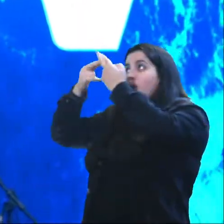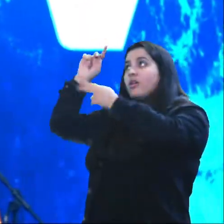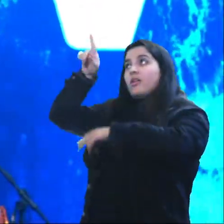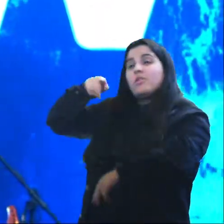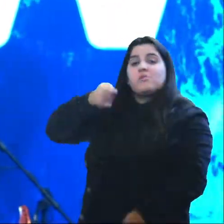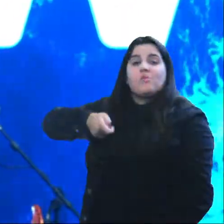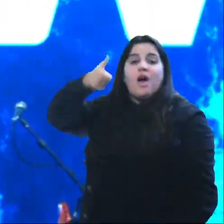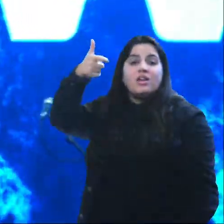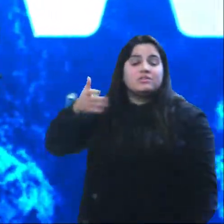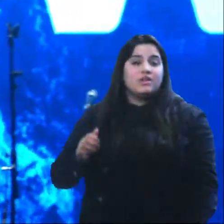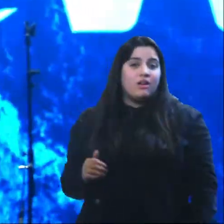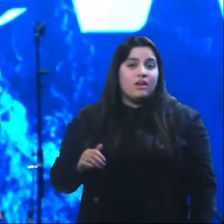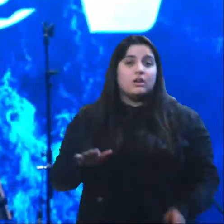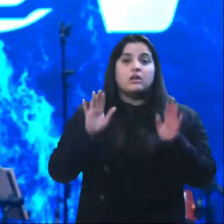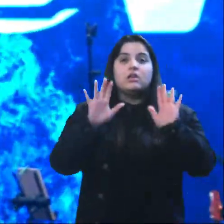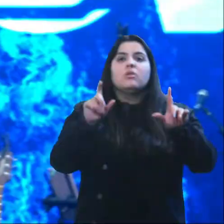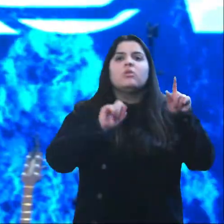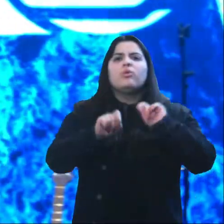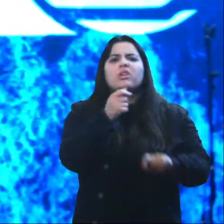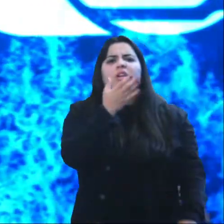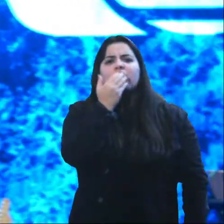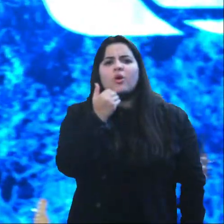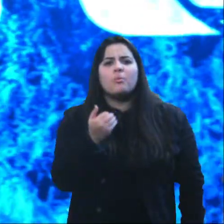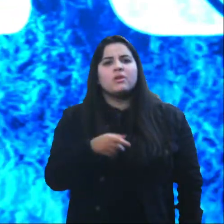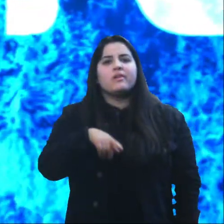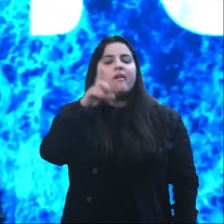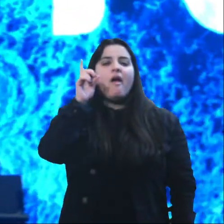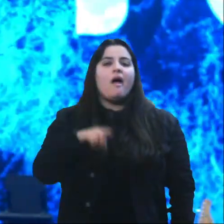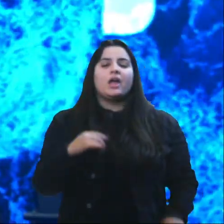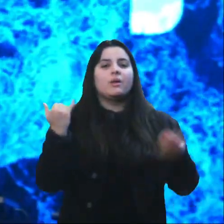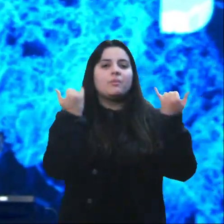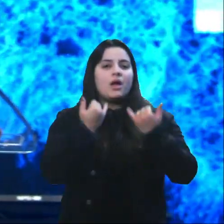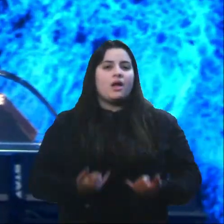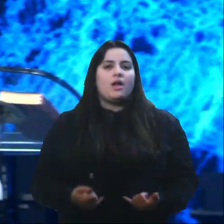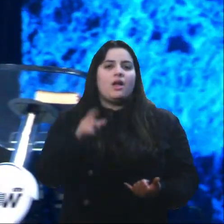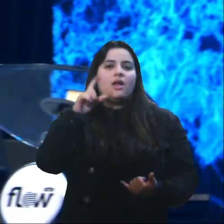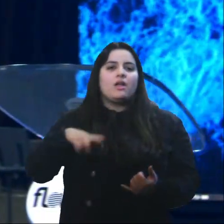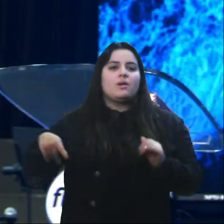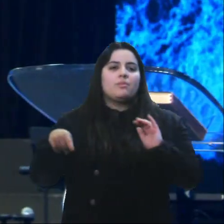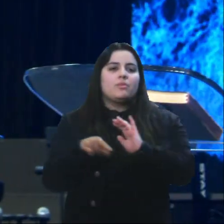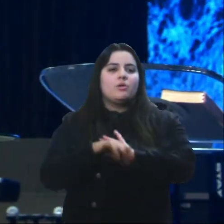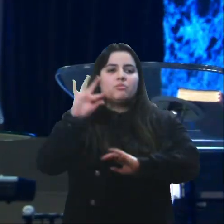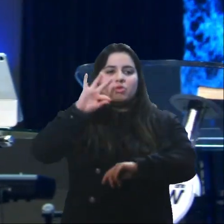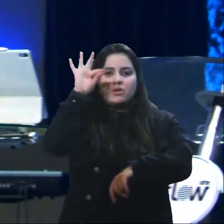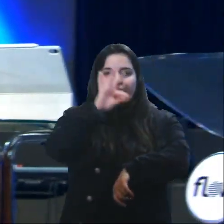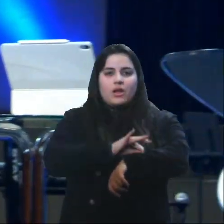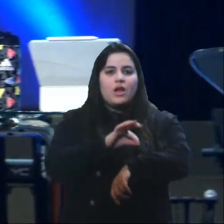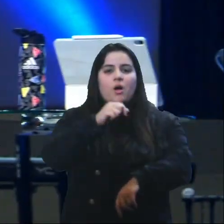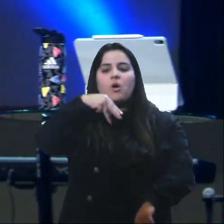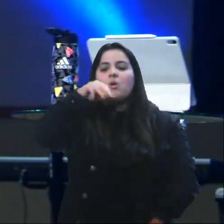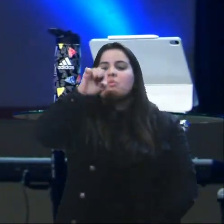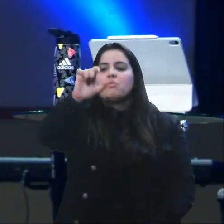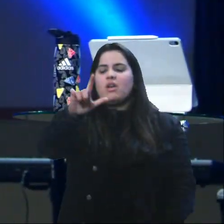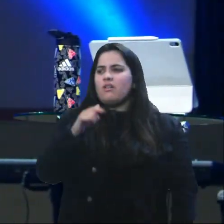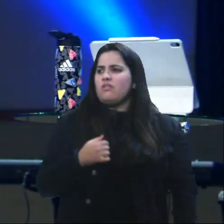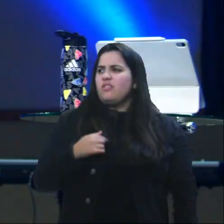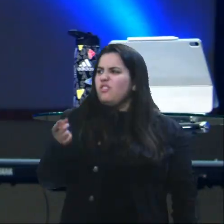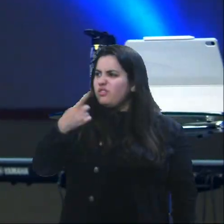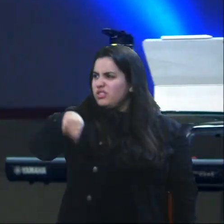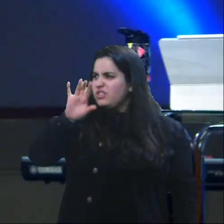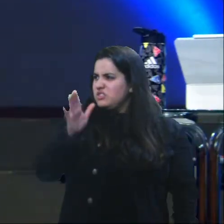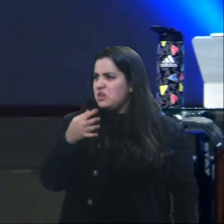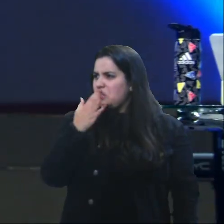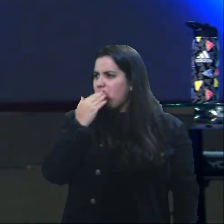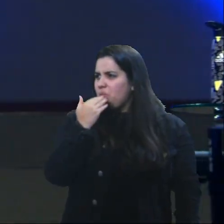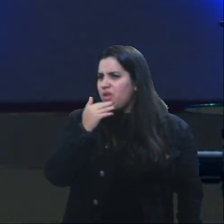o alimento dele era era gafanhoto com mel. Tem alguém aqui que já comeu gafanhoto?